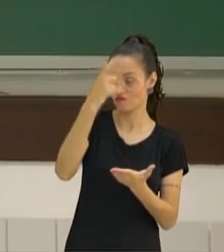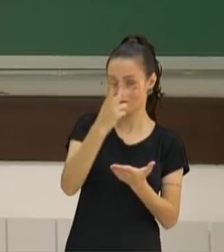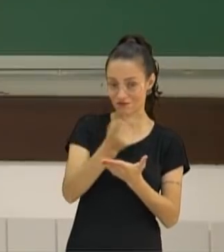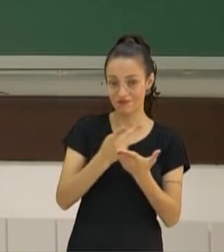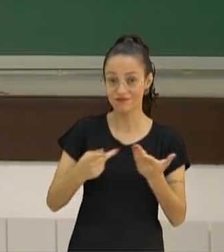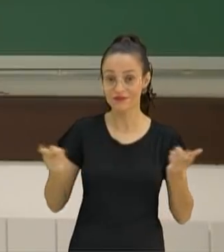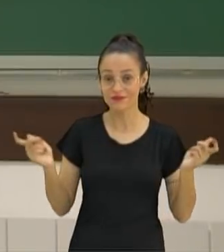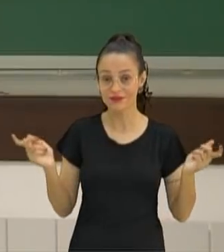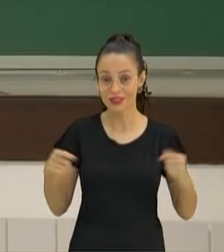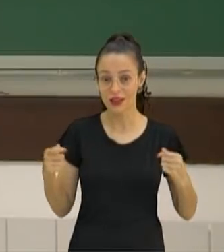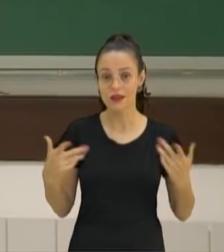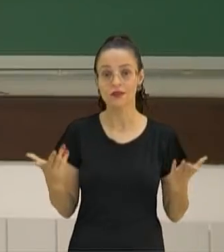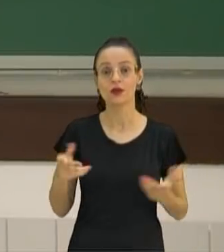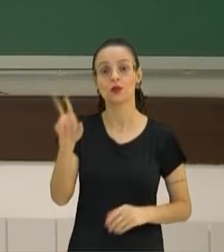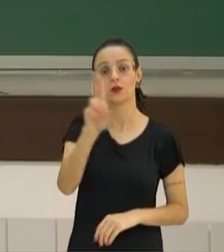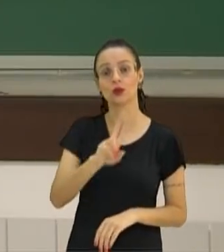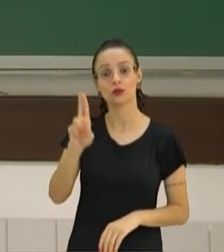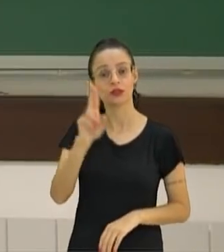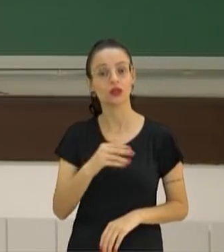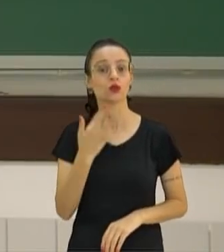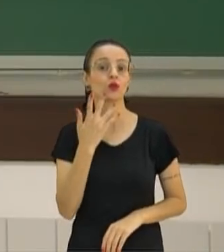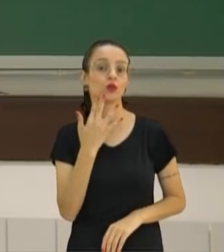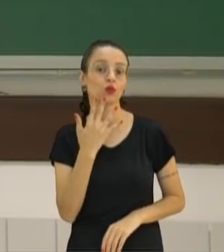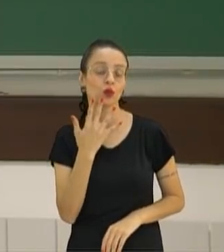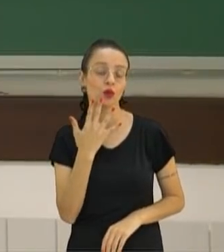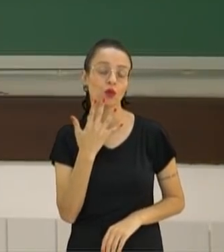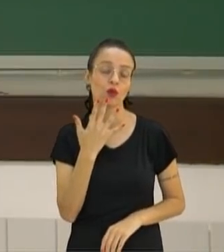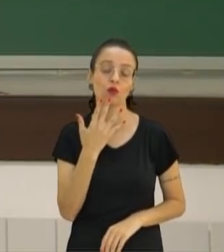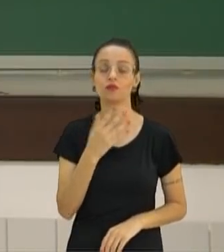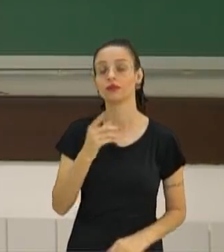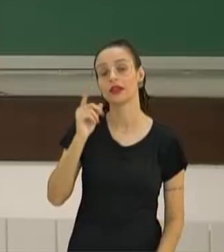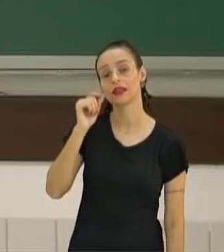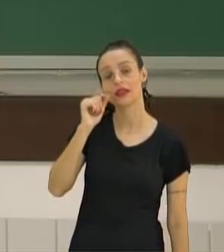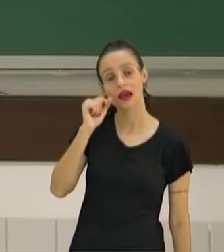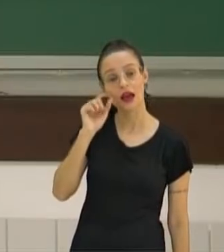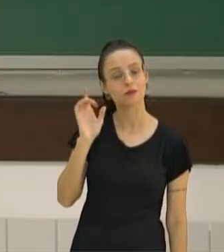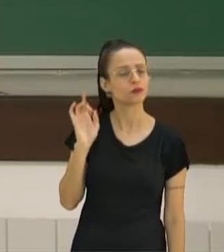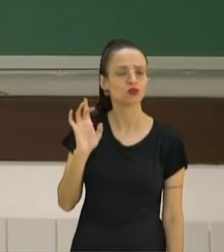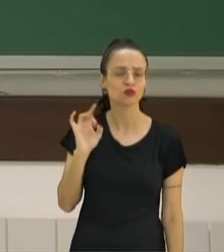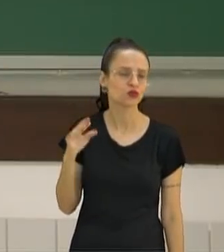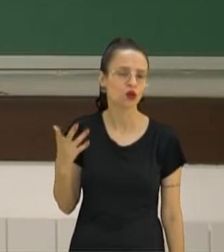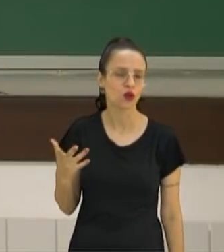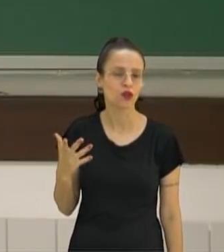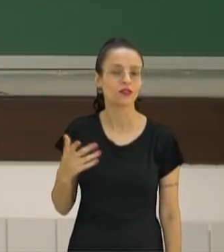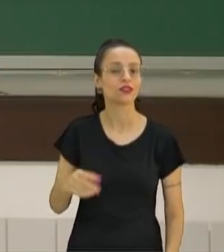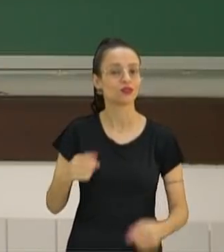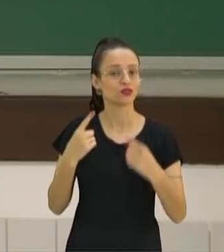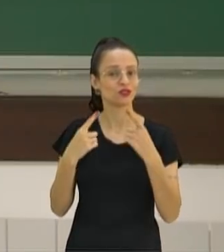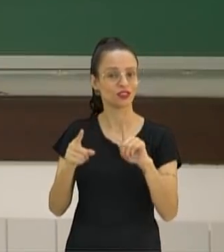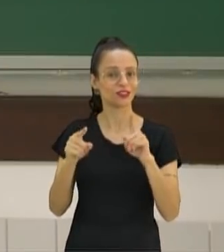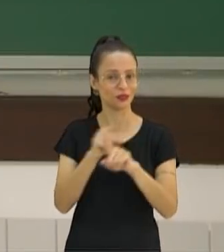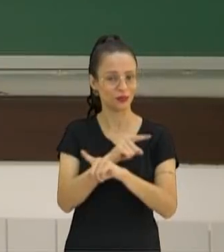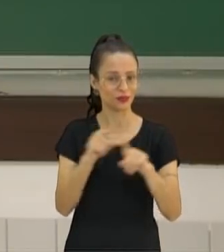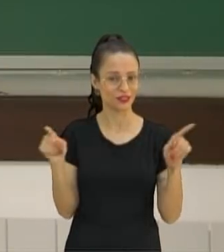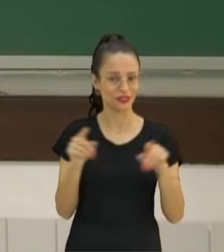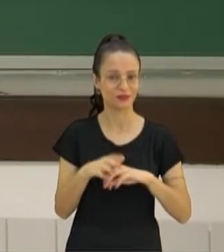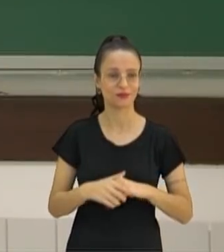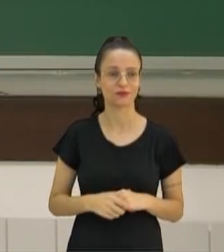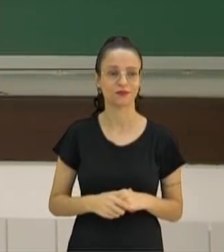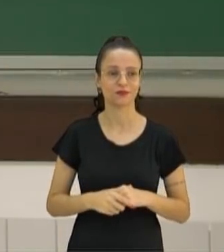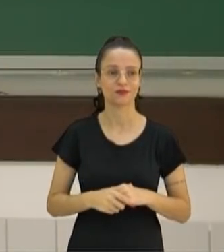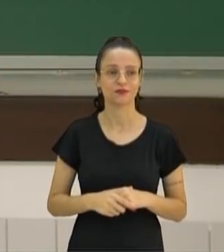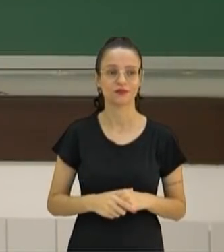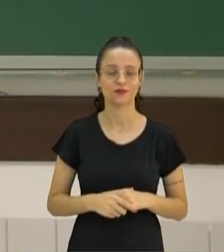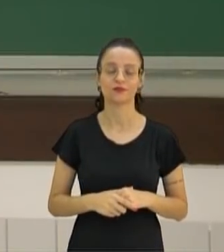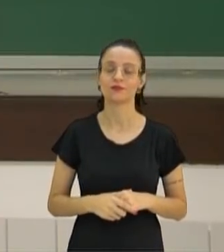padrões? Às vezes, usando cores, às vezes, usando só o seu lápis de escrever mesmo. Fica o desafio aí para você.